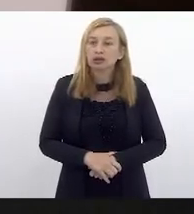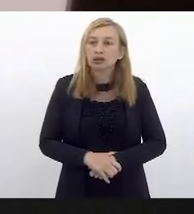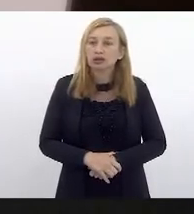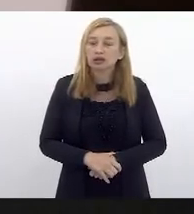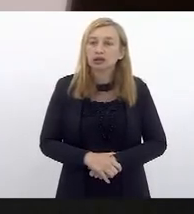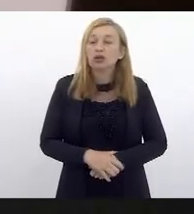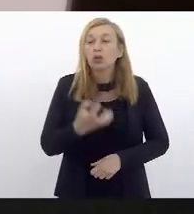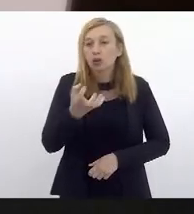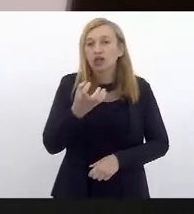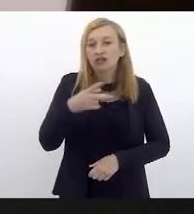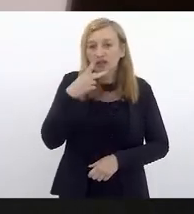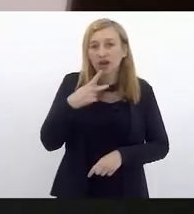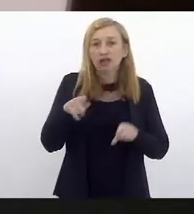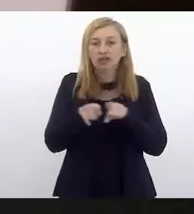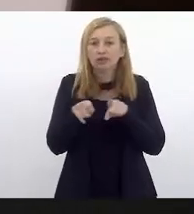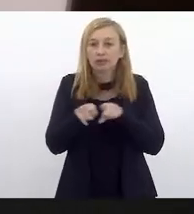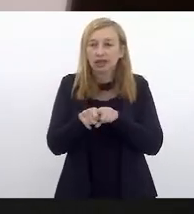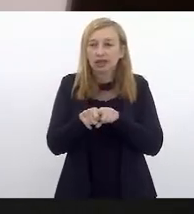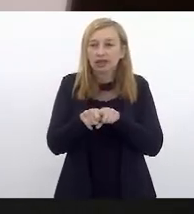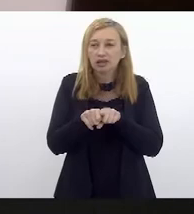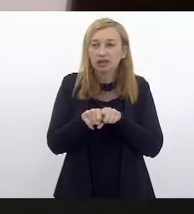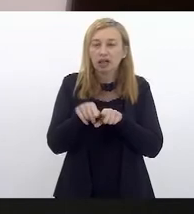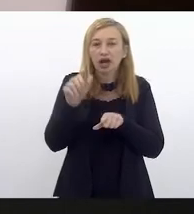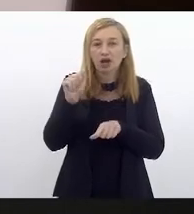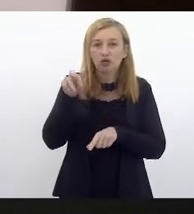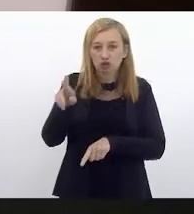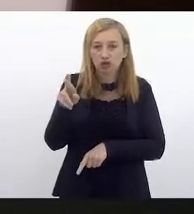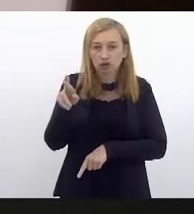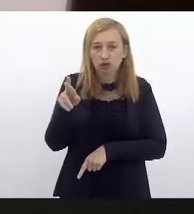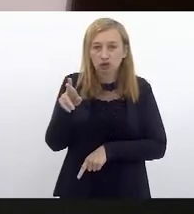Eu queria dizer também, Aldir,